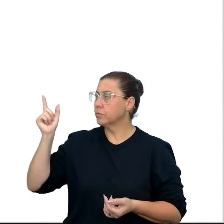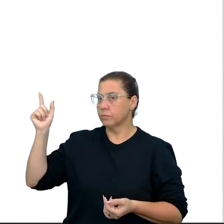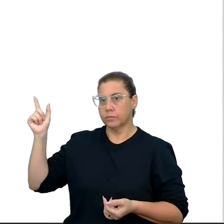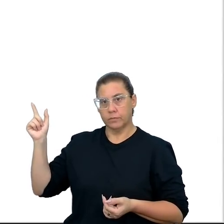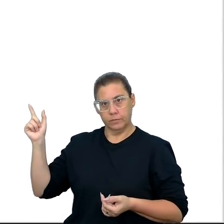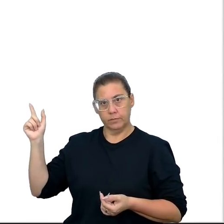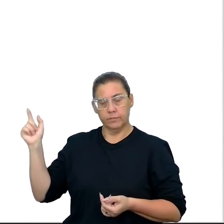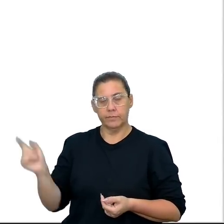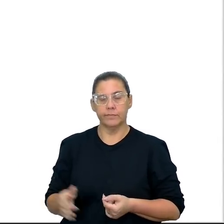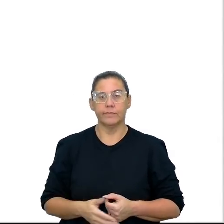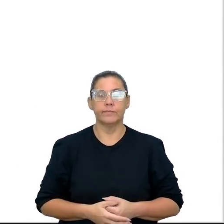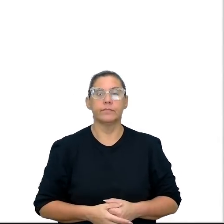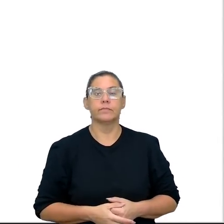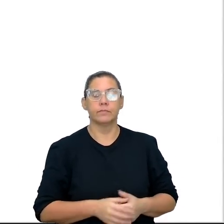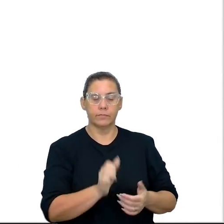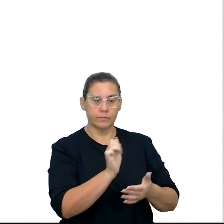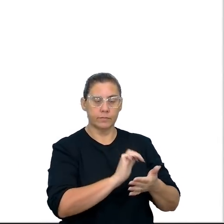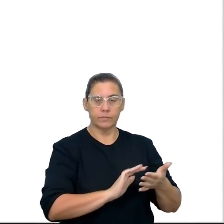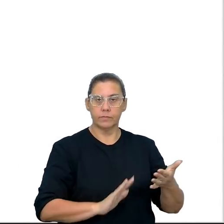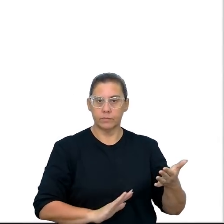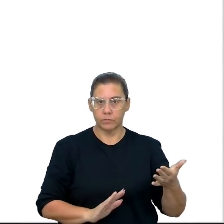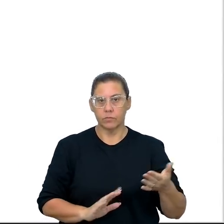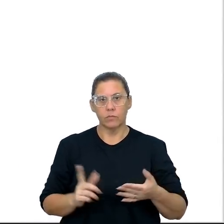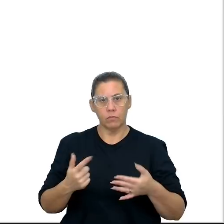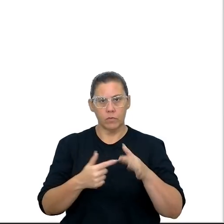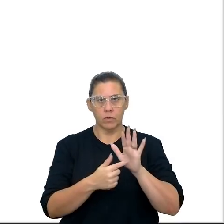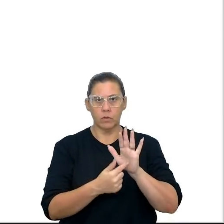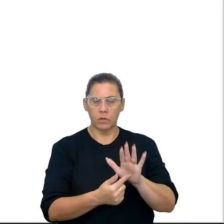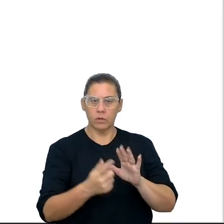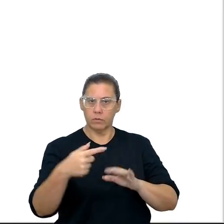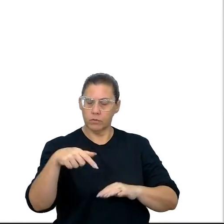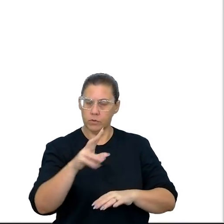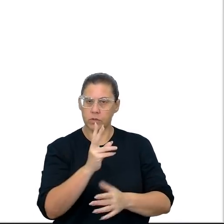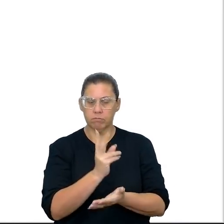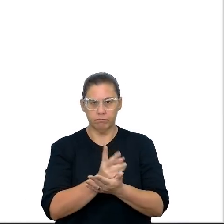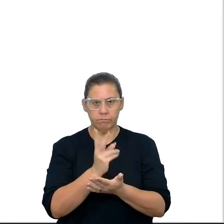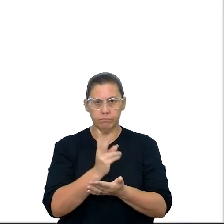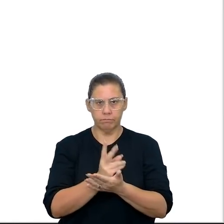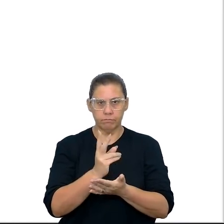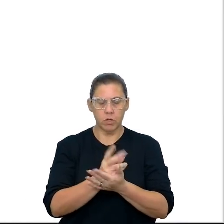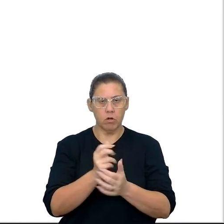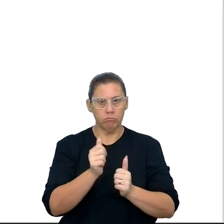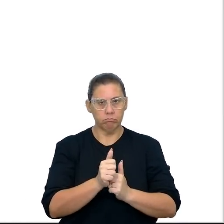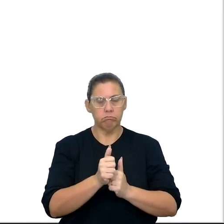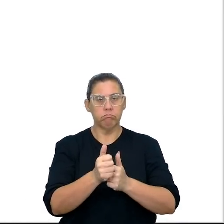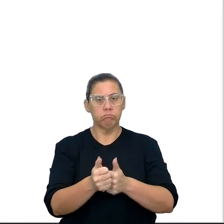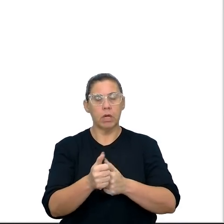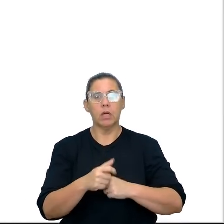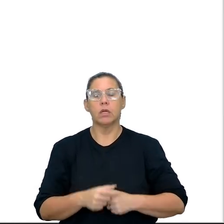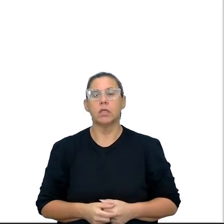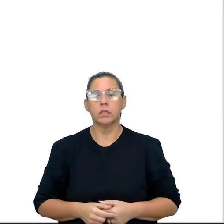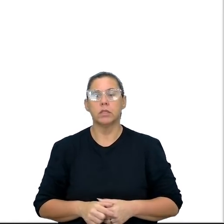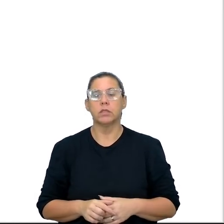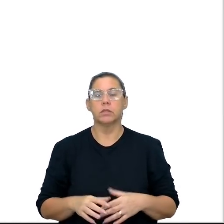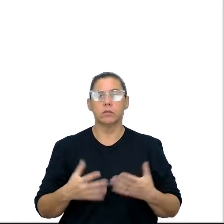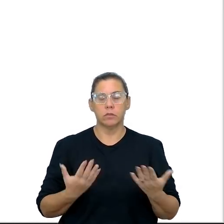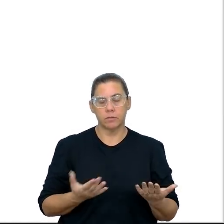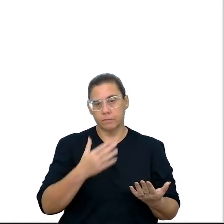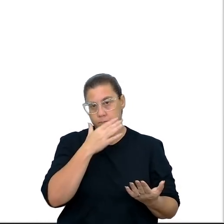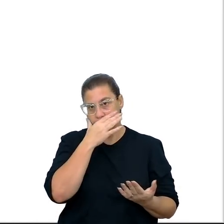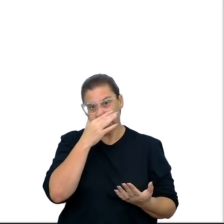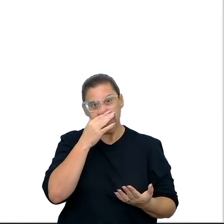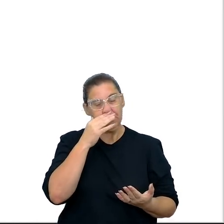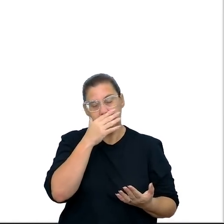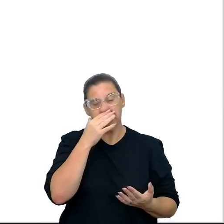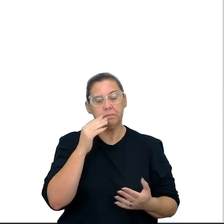Então, essa é a atividade que a gente sempre traz aqui para vocês irem acompanhando. Então, os